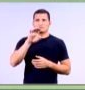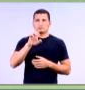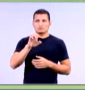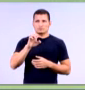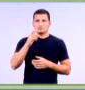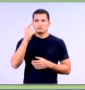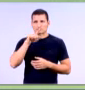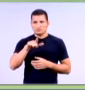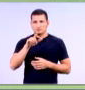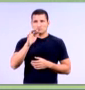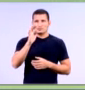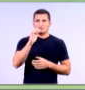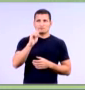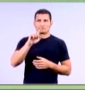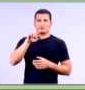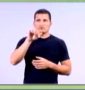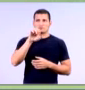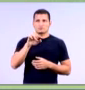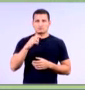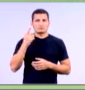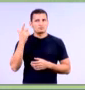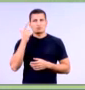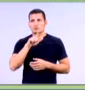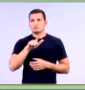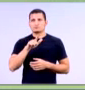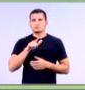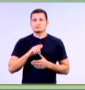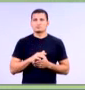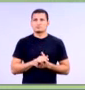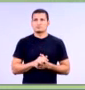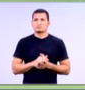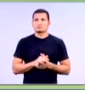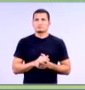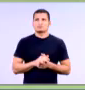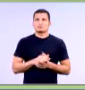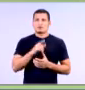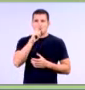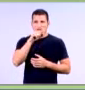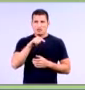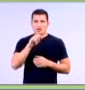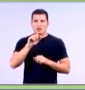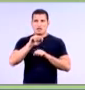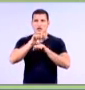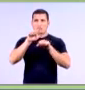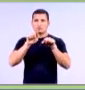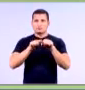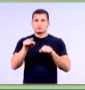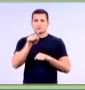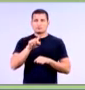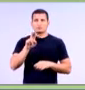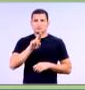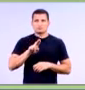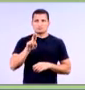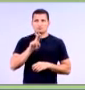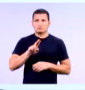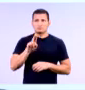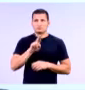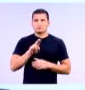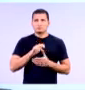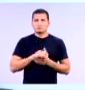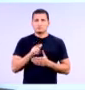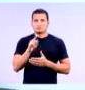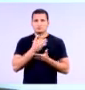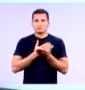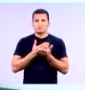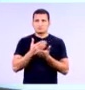False, eu não consegui. Isso aqui, gente, é um tipo de algoritmo que vocês vão utilizar muito, ainda mais, né? Você